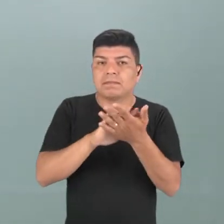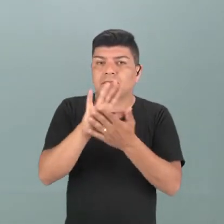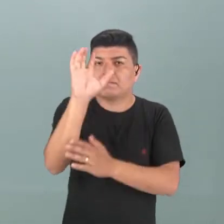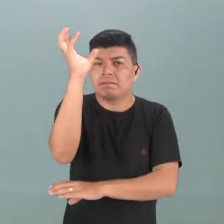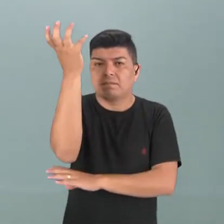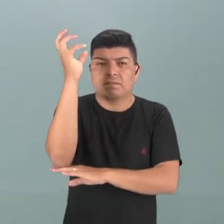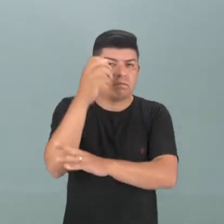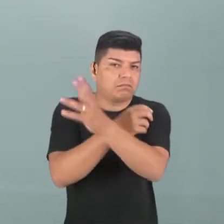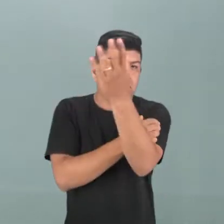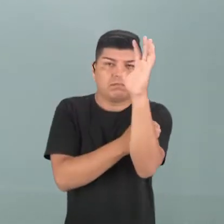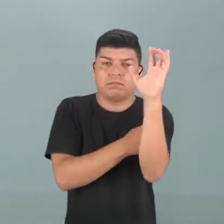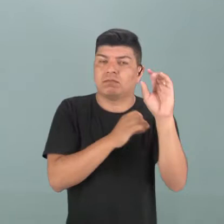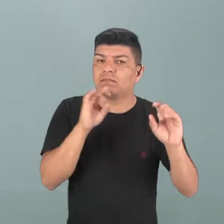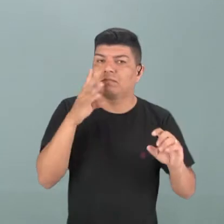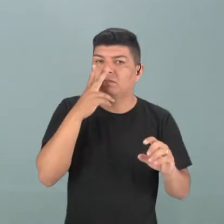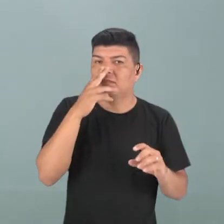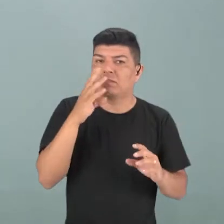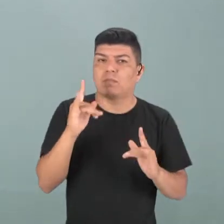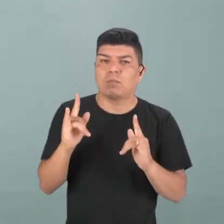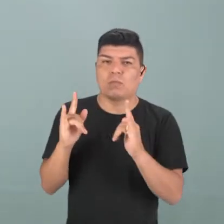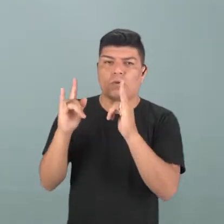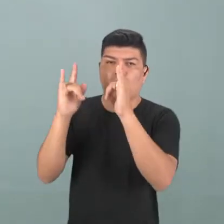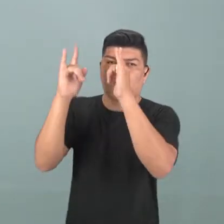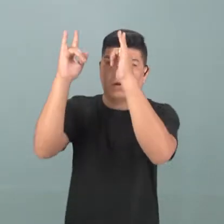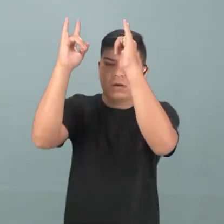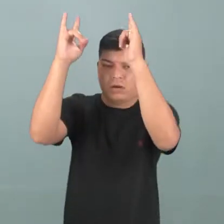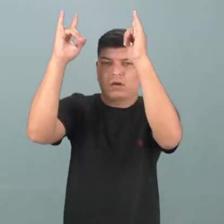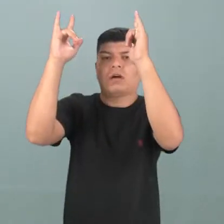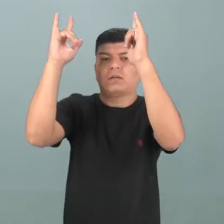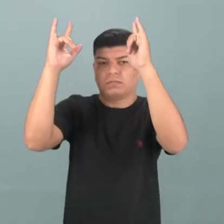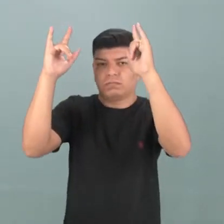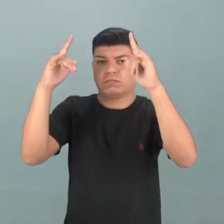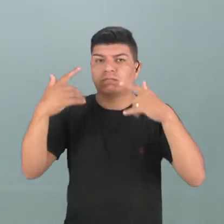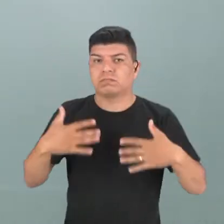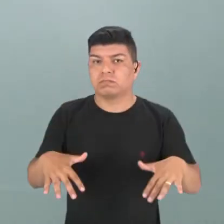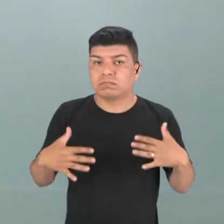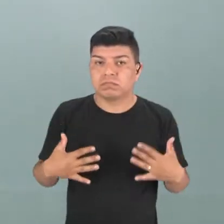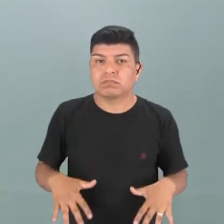natural, né? É tudo construído, é tudo bastante urbanizado,